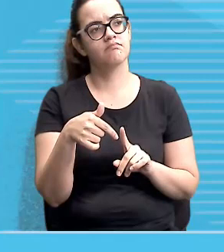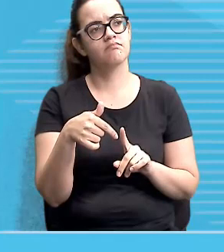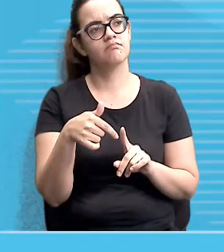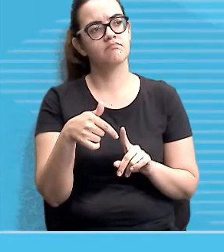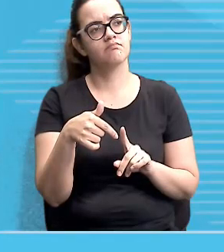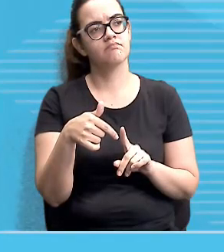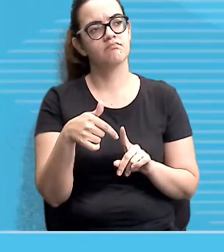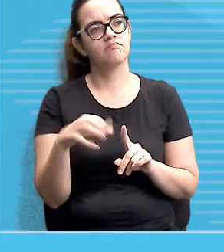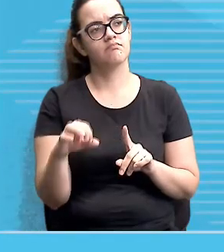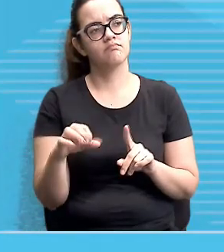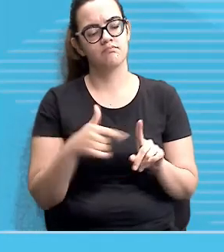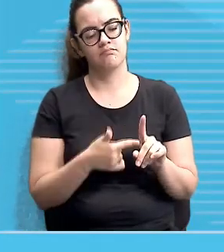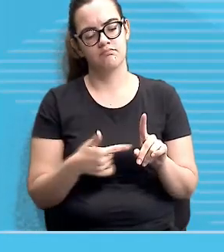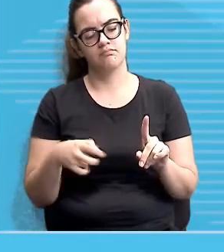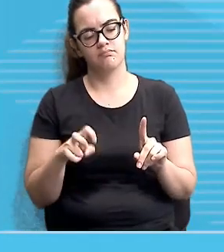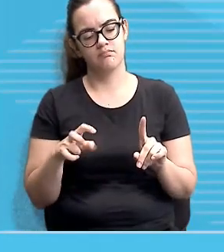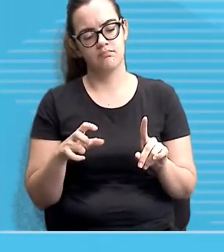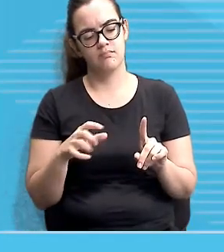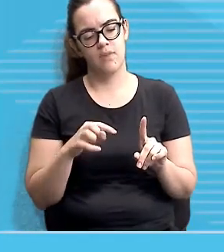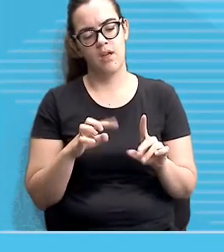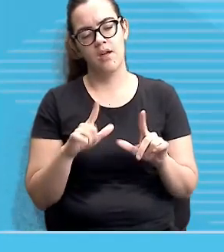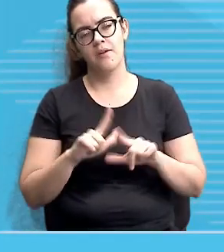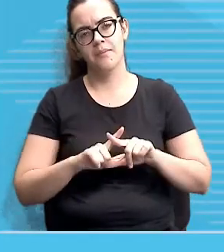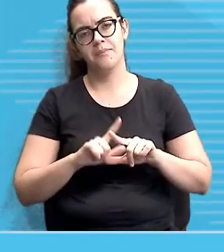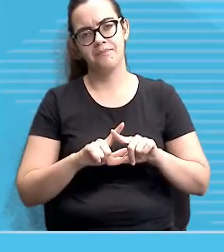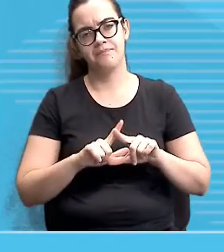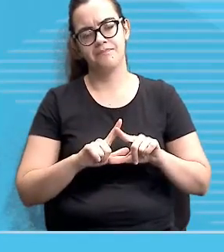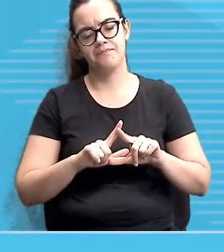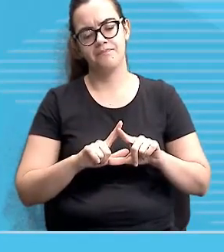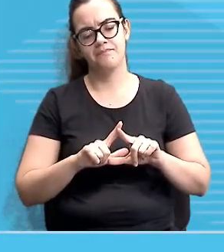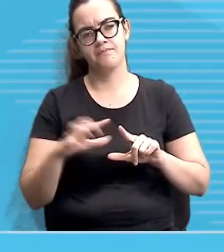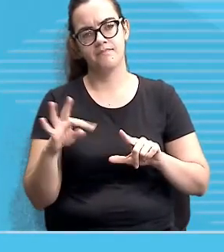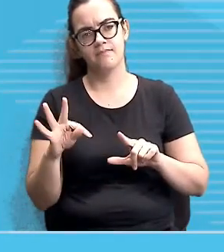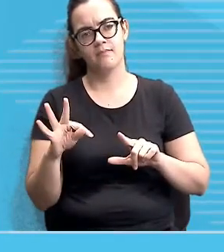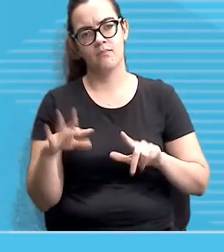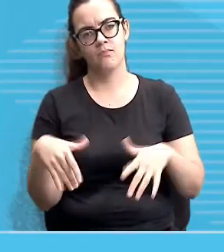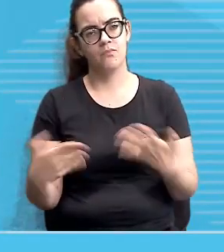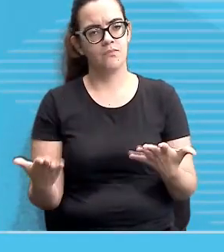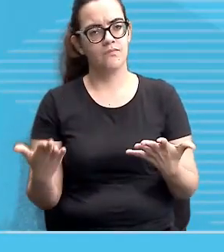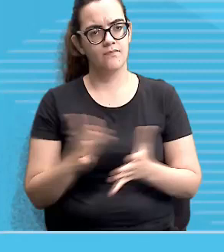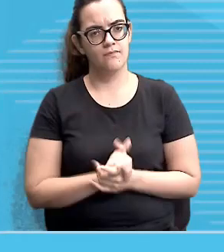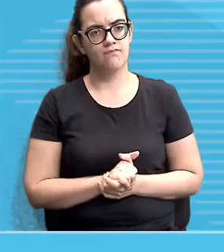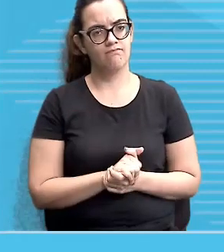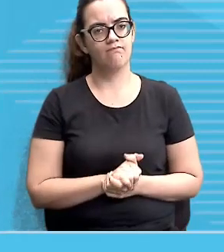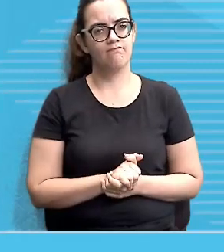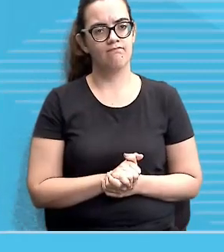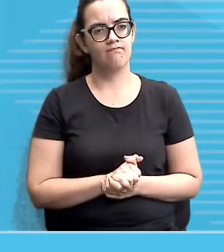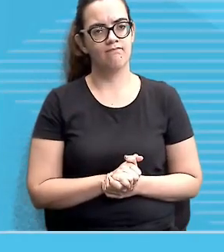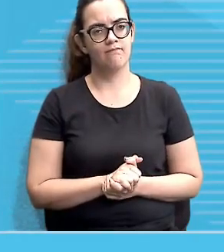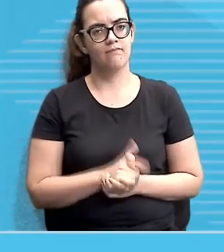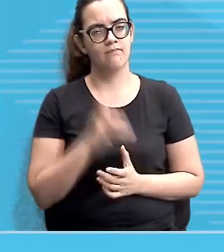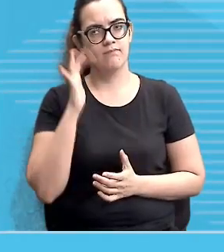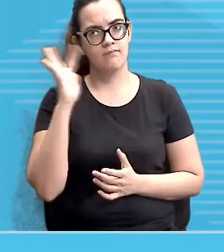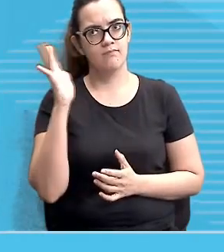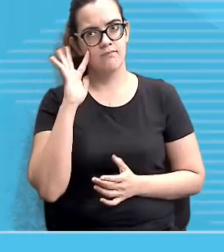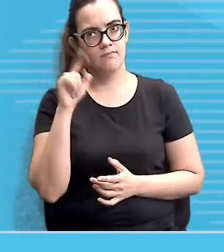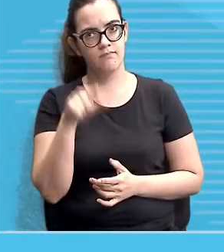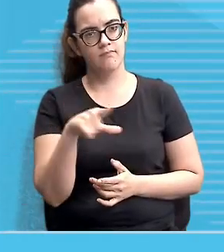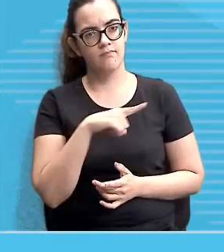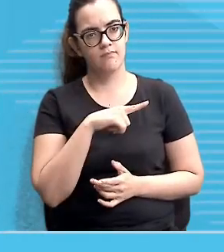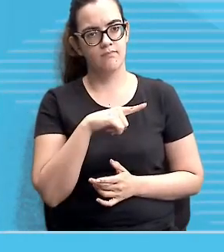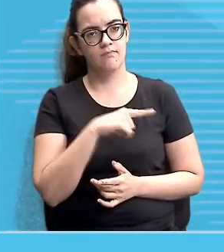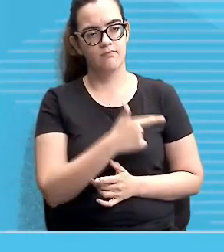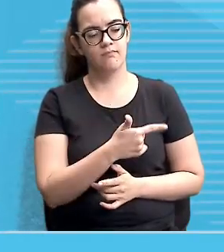e qual foi a variação de temperatura de novo Tu tem 25 reais e tu ganha